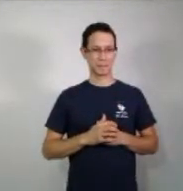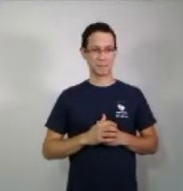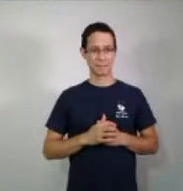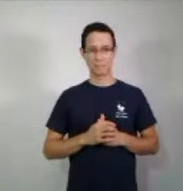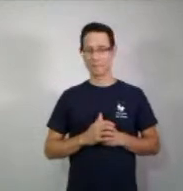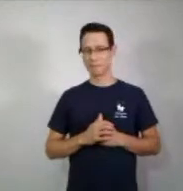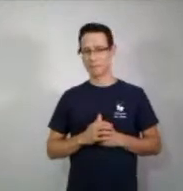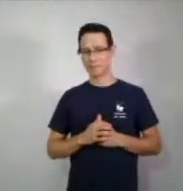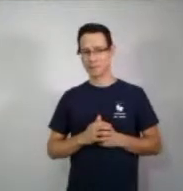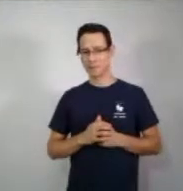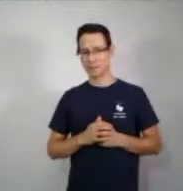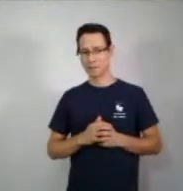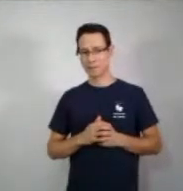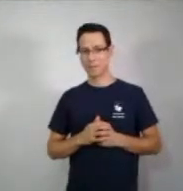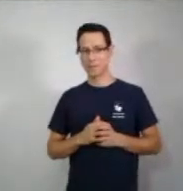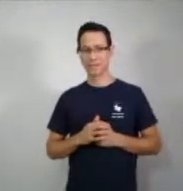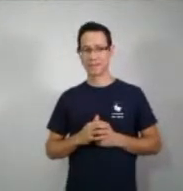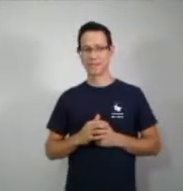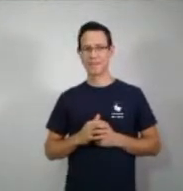Exato.